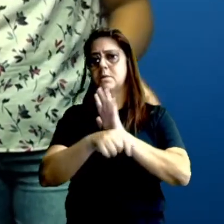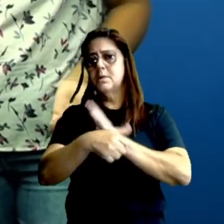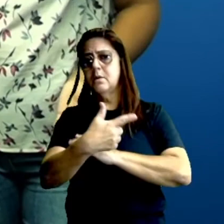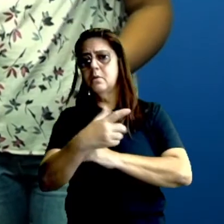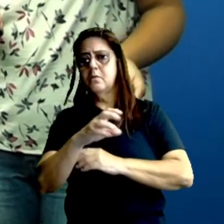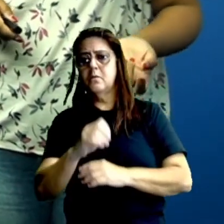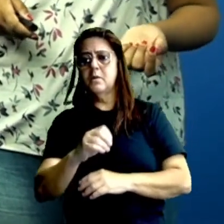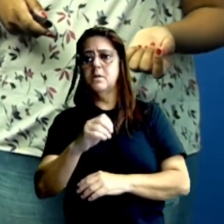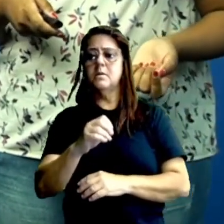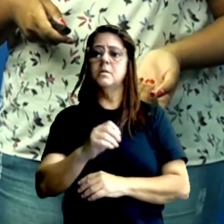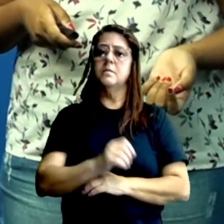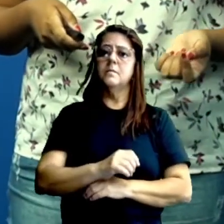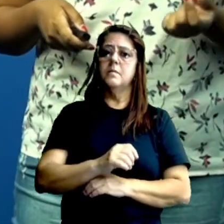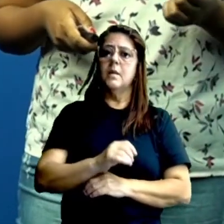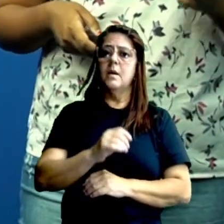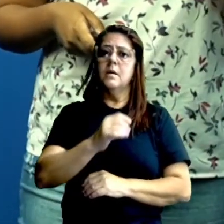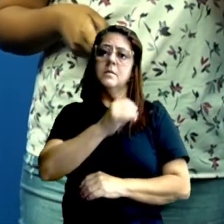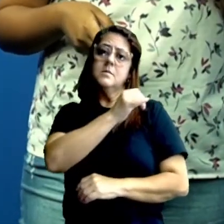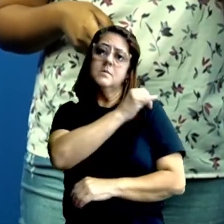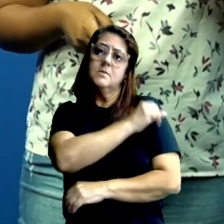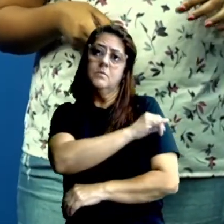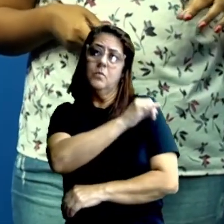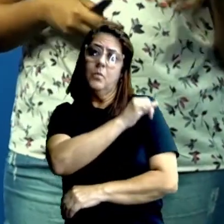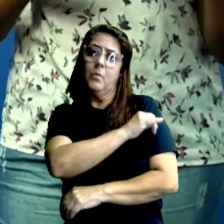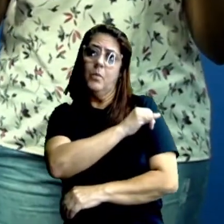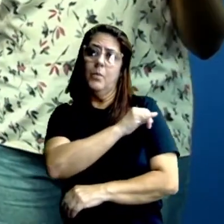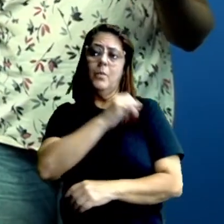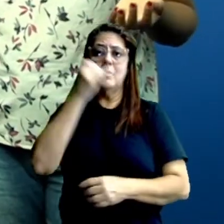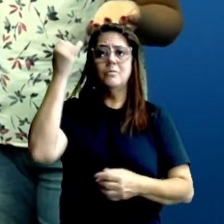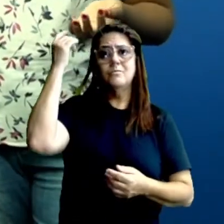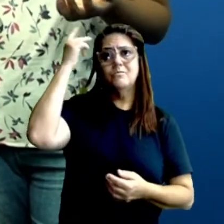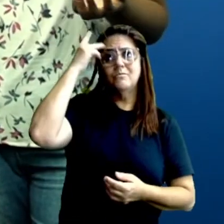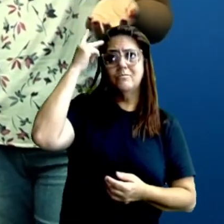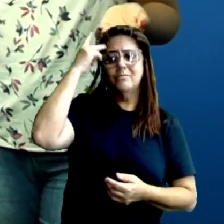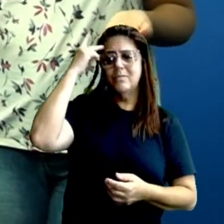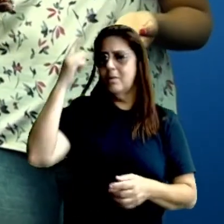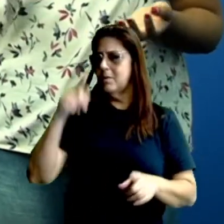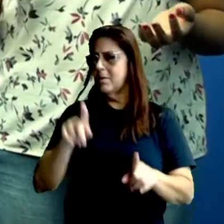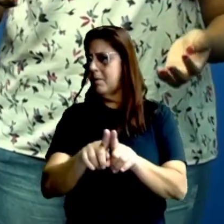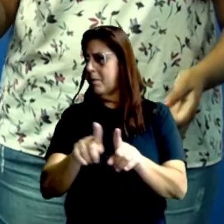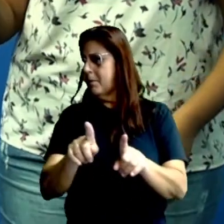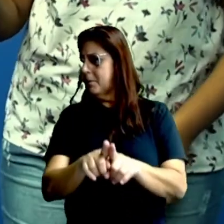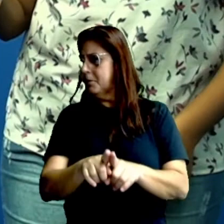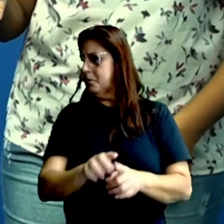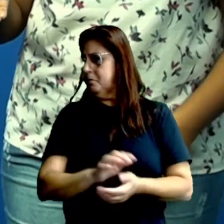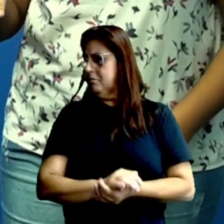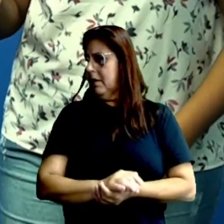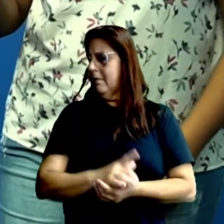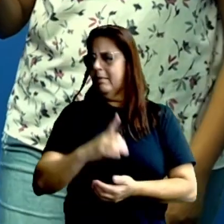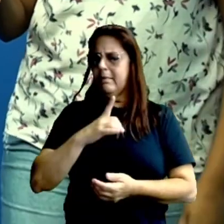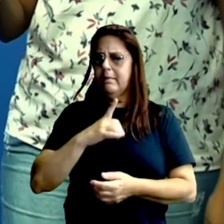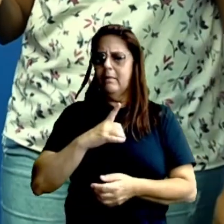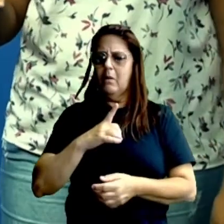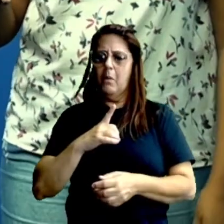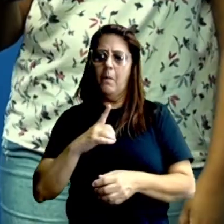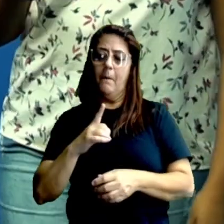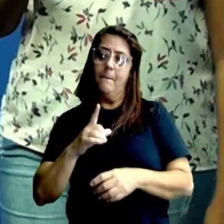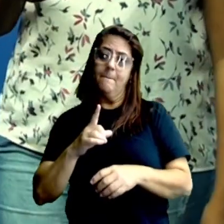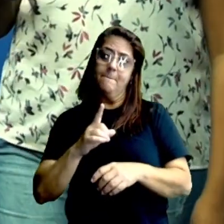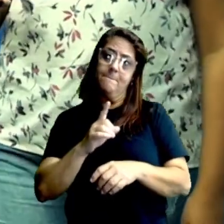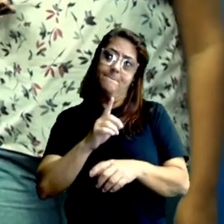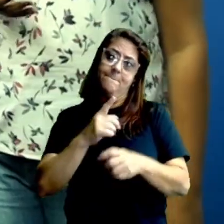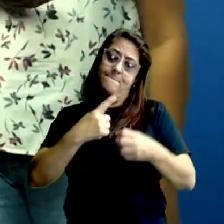20 em São Paulo a imigração de japoneses e a gente até tem um bairro né o bairro da Liberdade